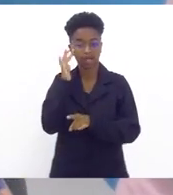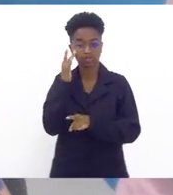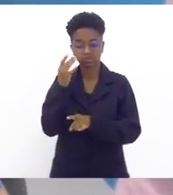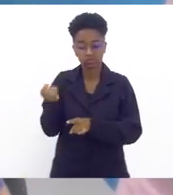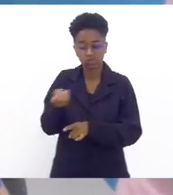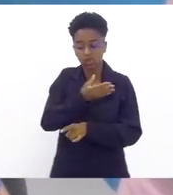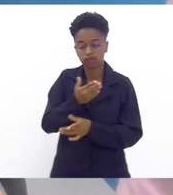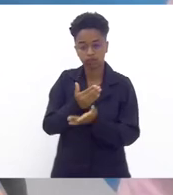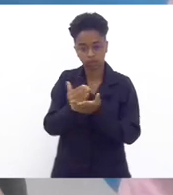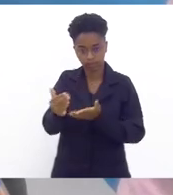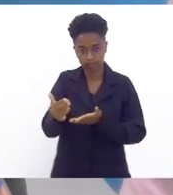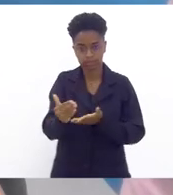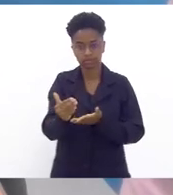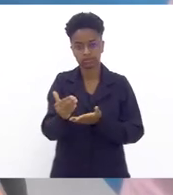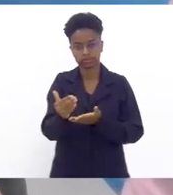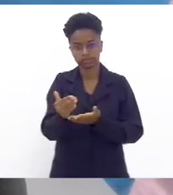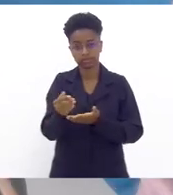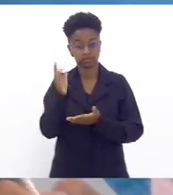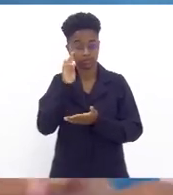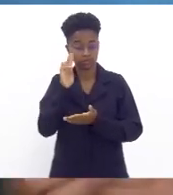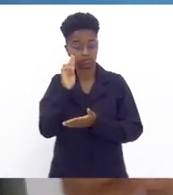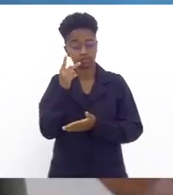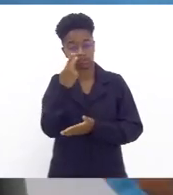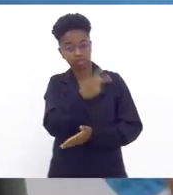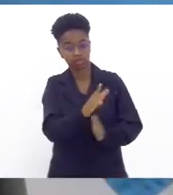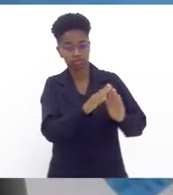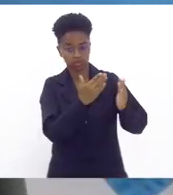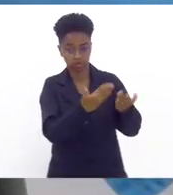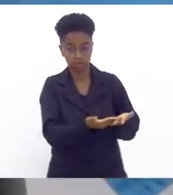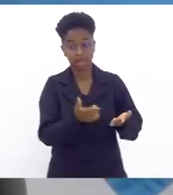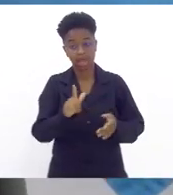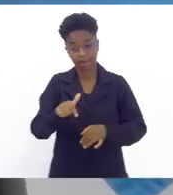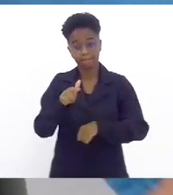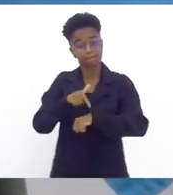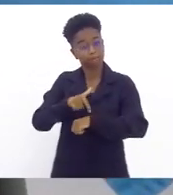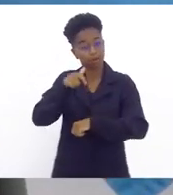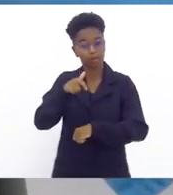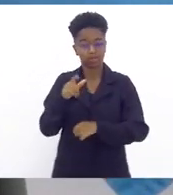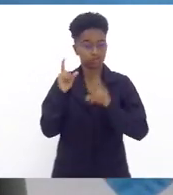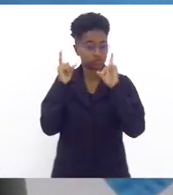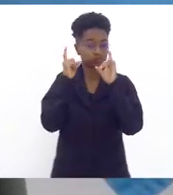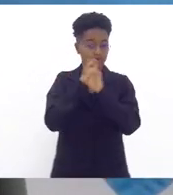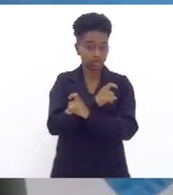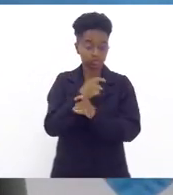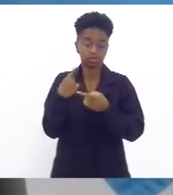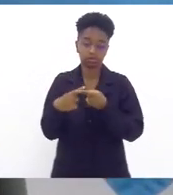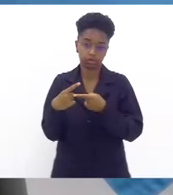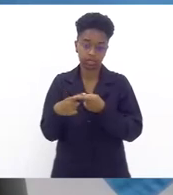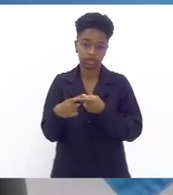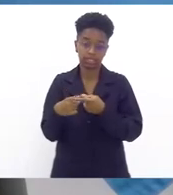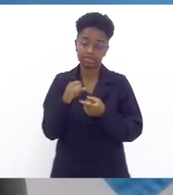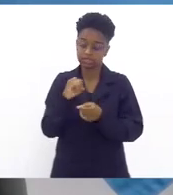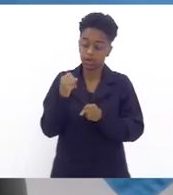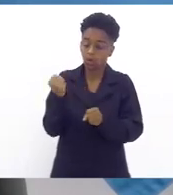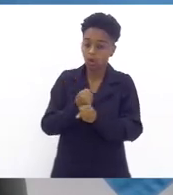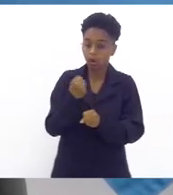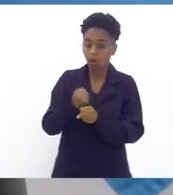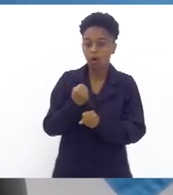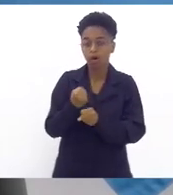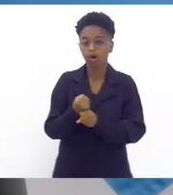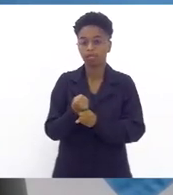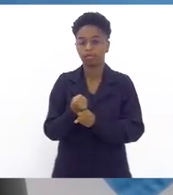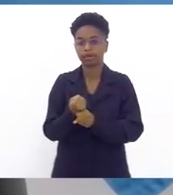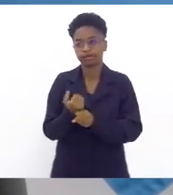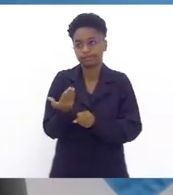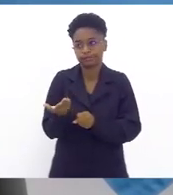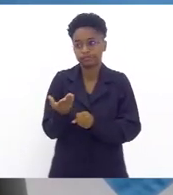início aí da história da Martins é um momento que a gente se aperta obviamente porque quando entra obra A gente